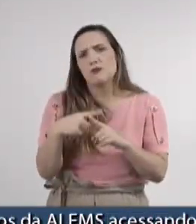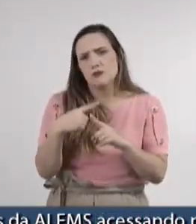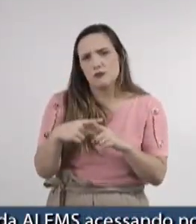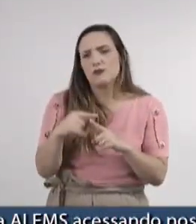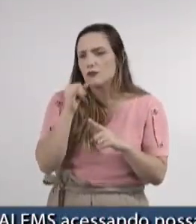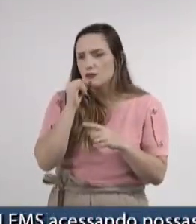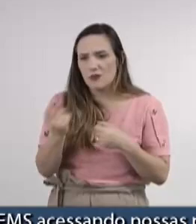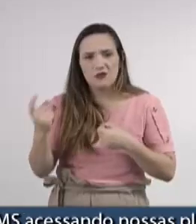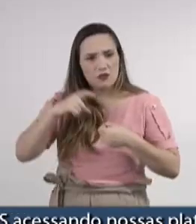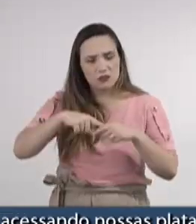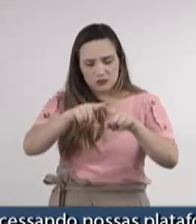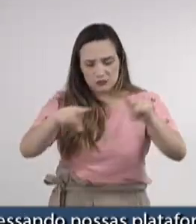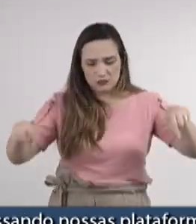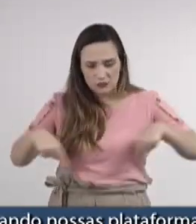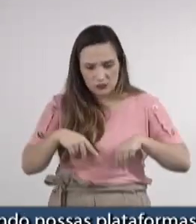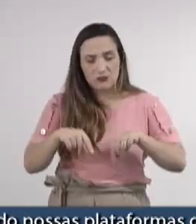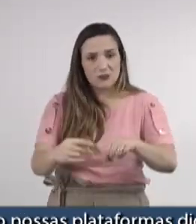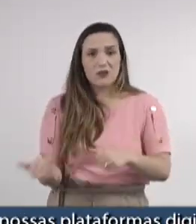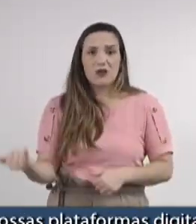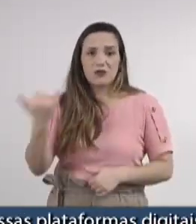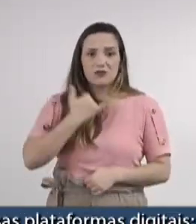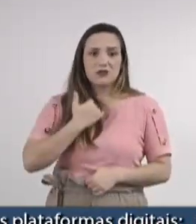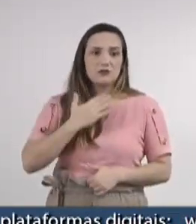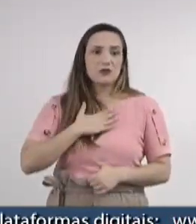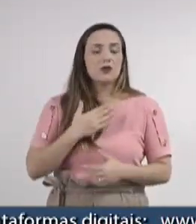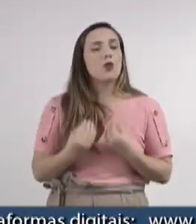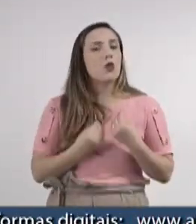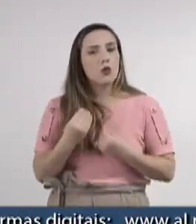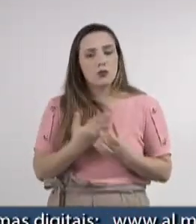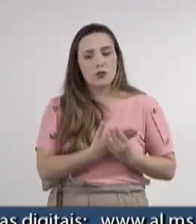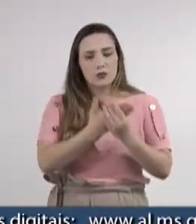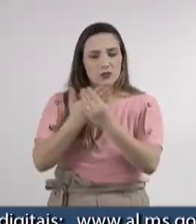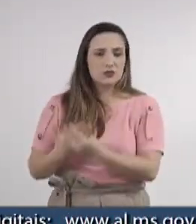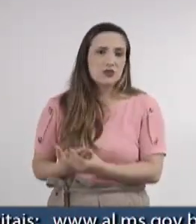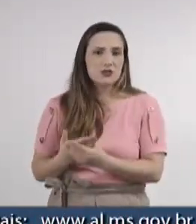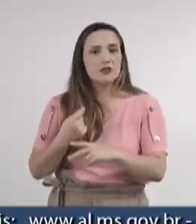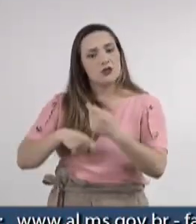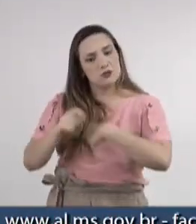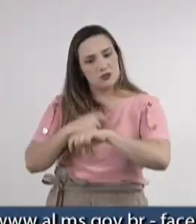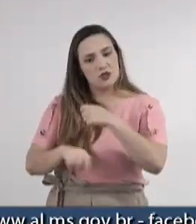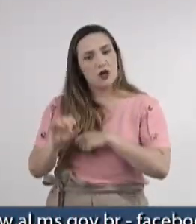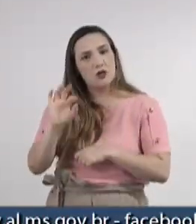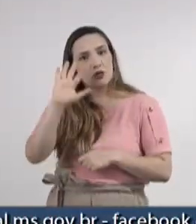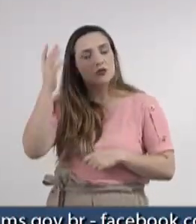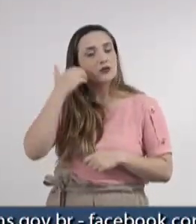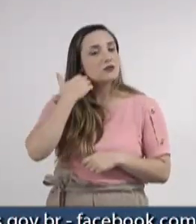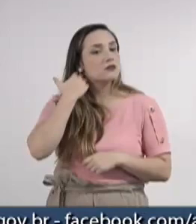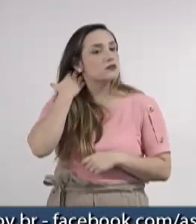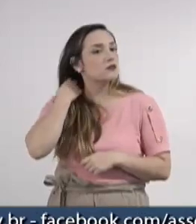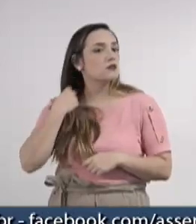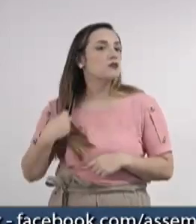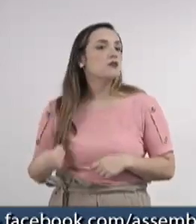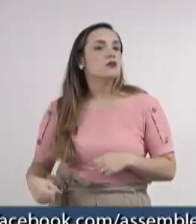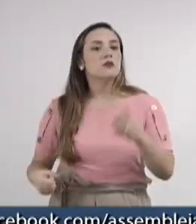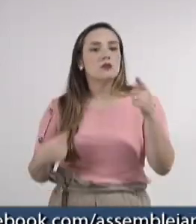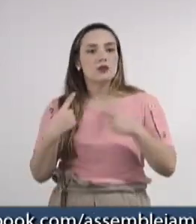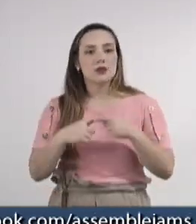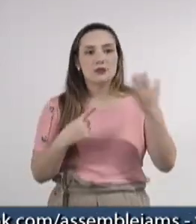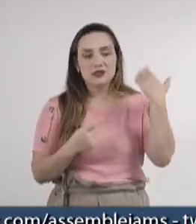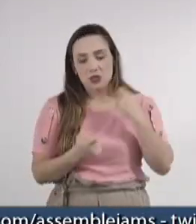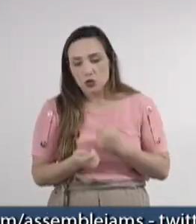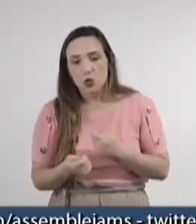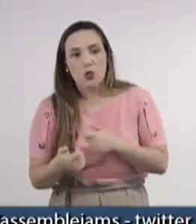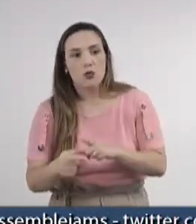primeiro quesito, que seja informada esta Casa de Leis o andamento do processo administrativo de reversão da doação da citada